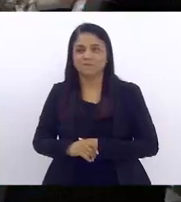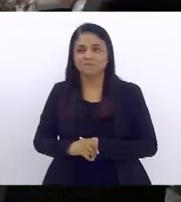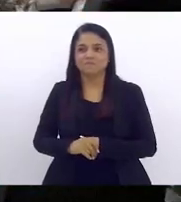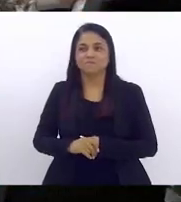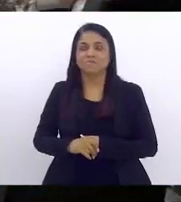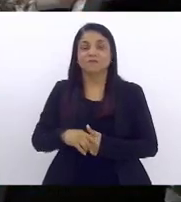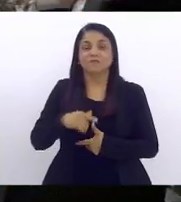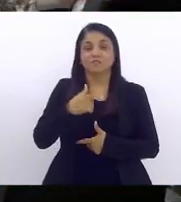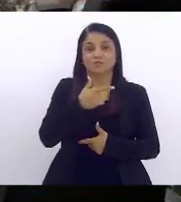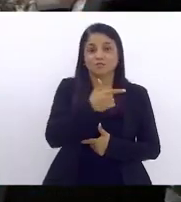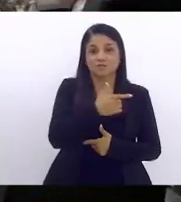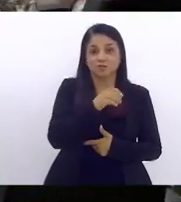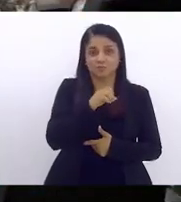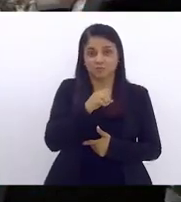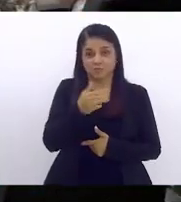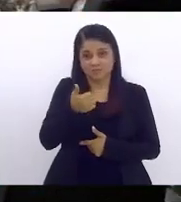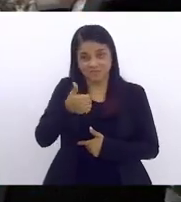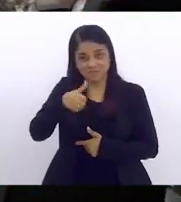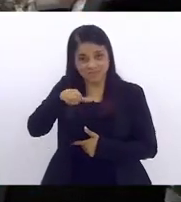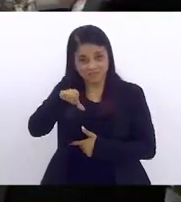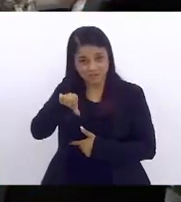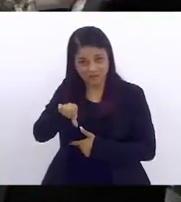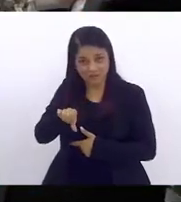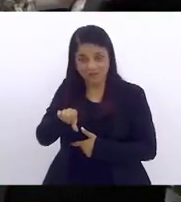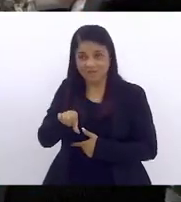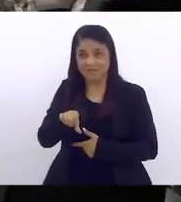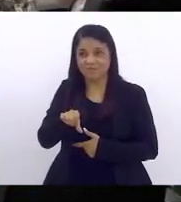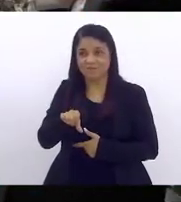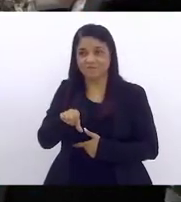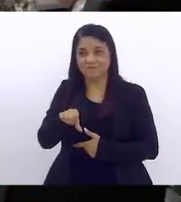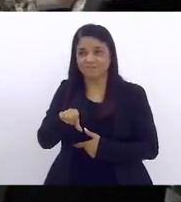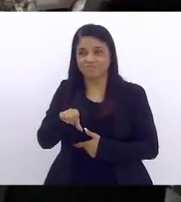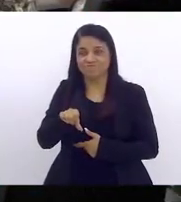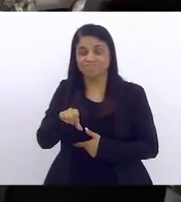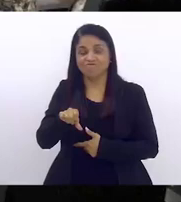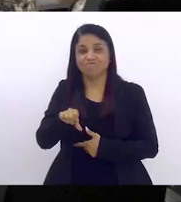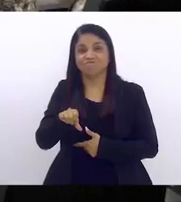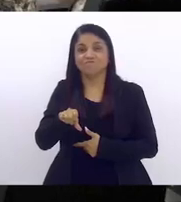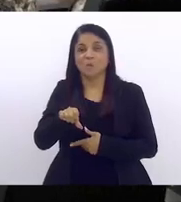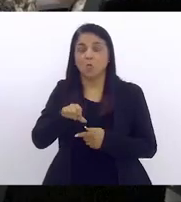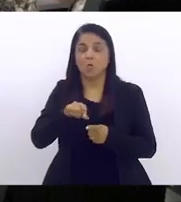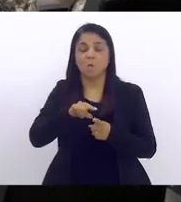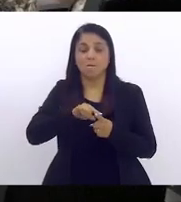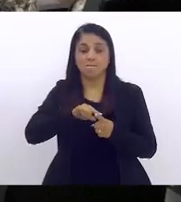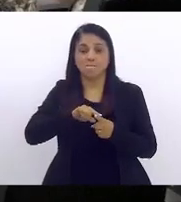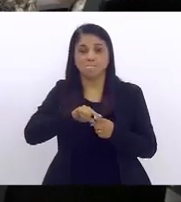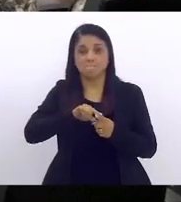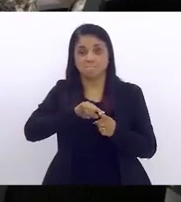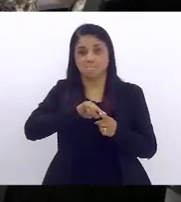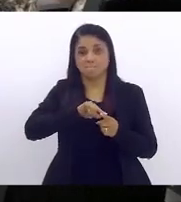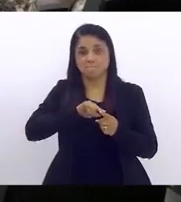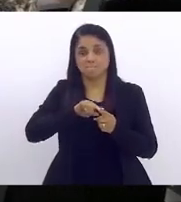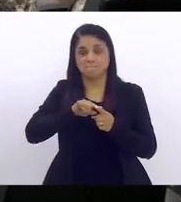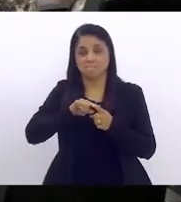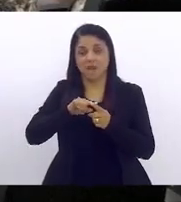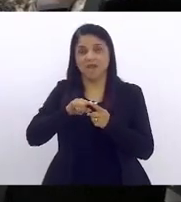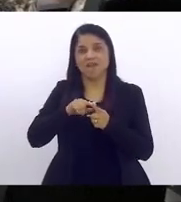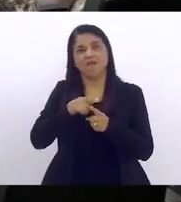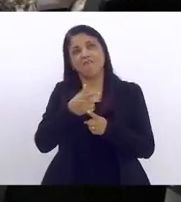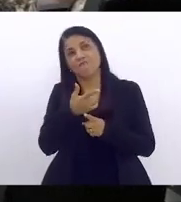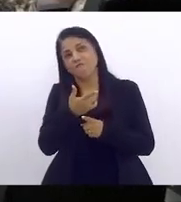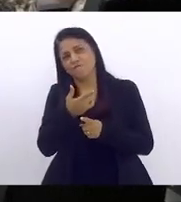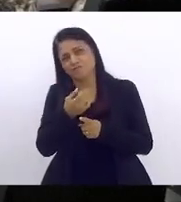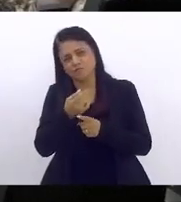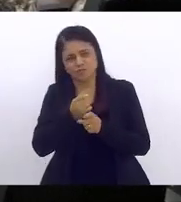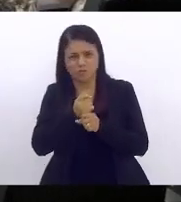Em 2019, eu fiz um pulo, tá? Um salto, porque, se a gente for contar, é quase 20 anos de história,